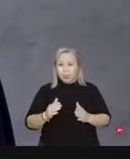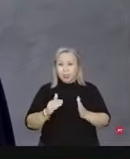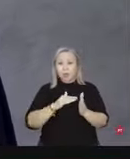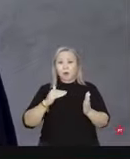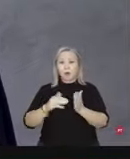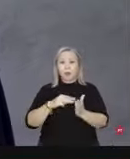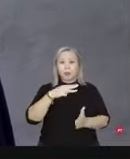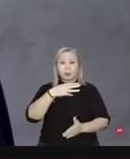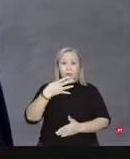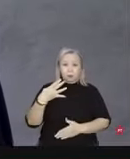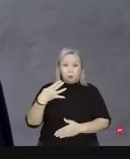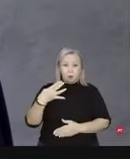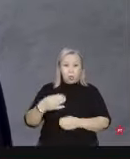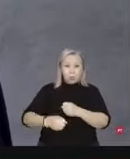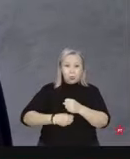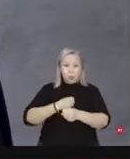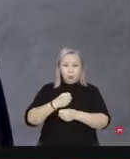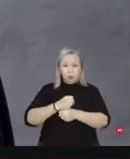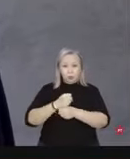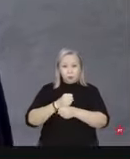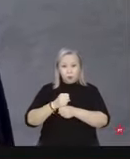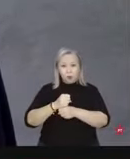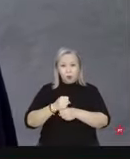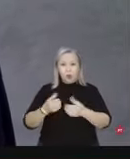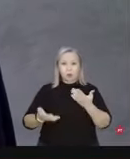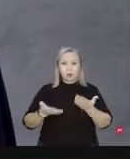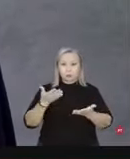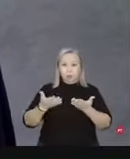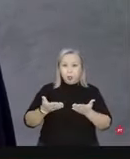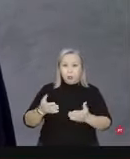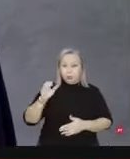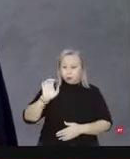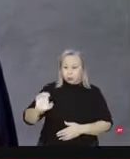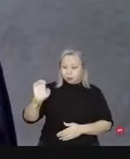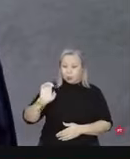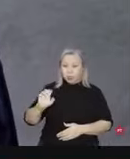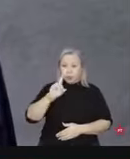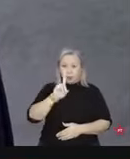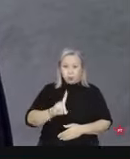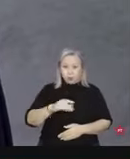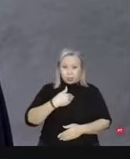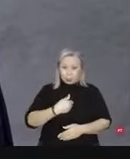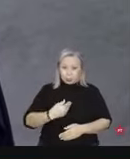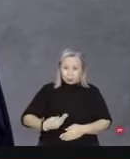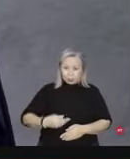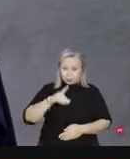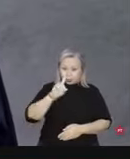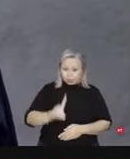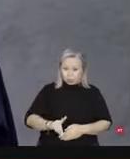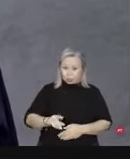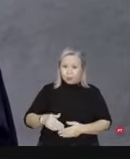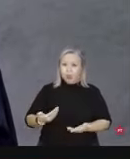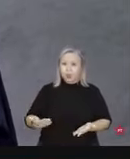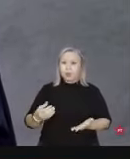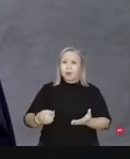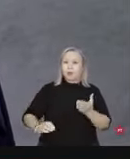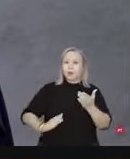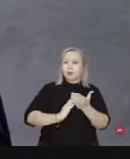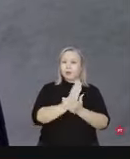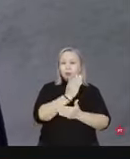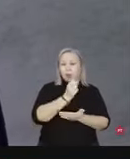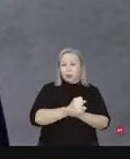34 anos de estabilidade do Estado Democrático de Direito desde a promulgação da Constituição